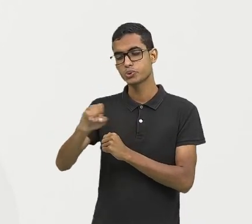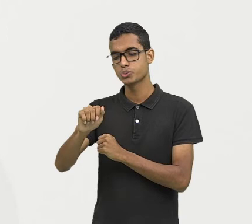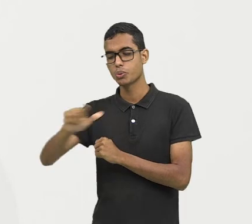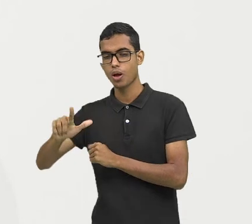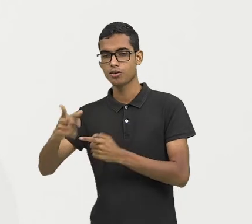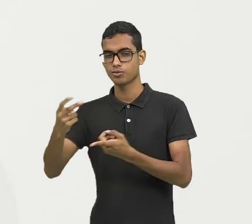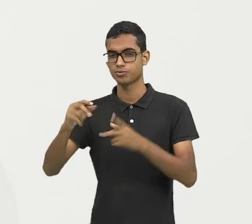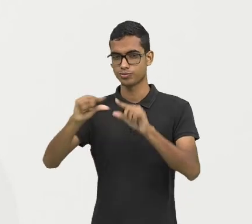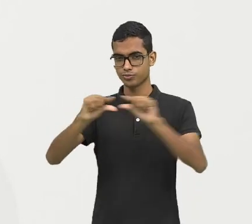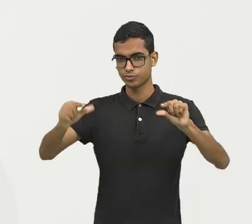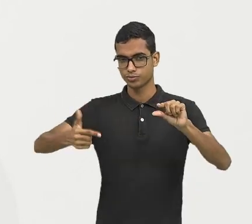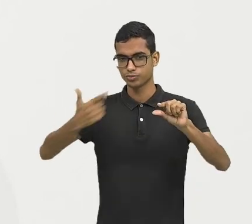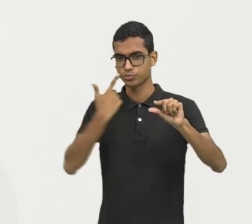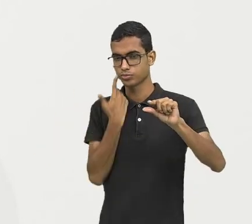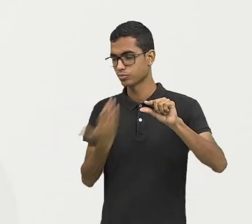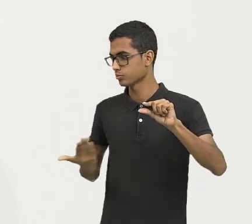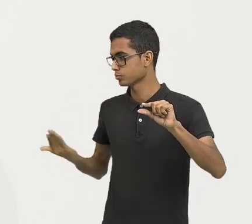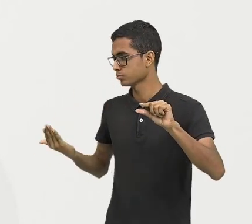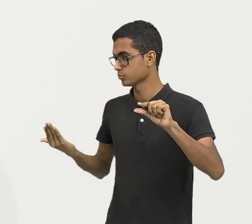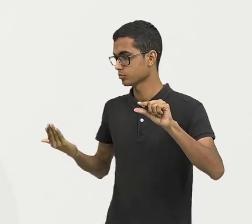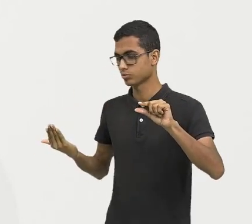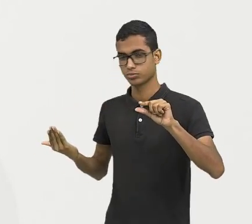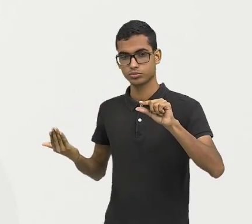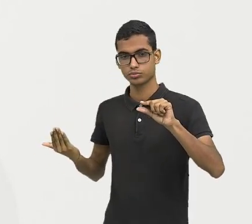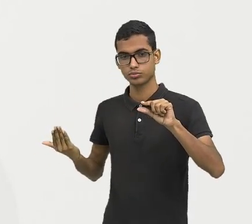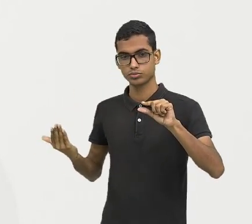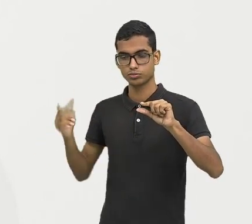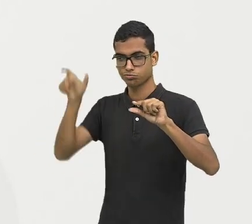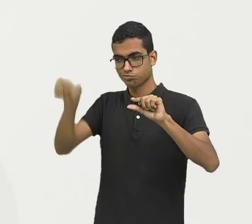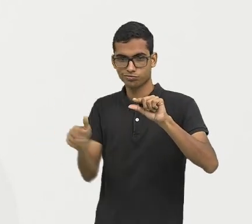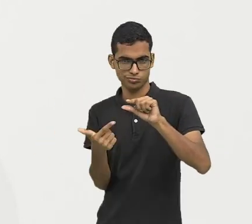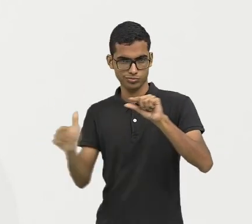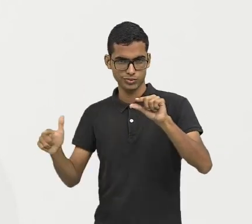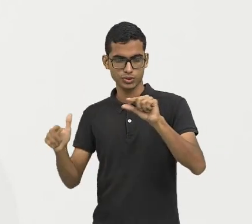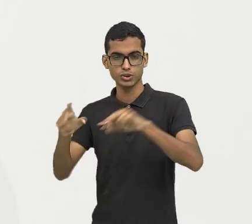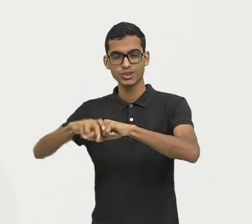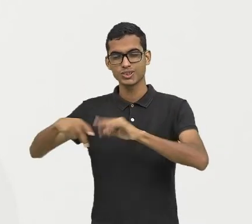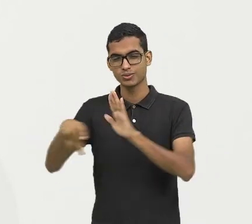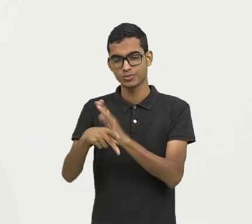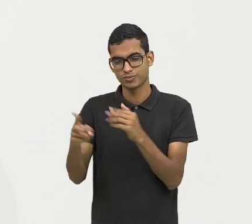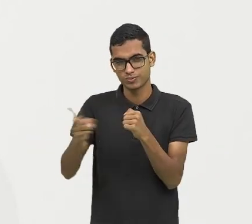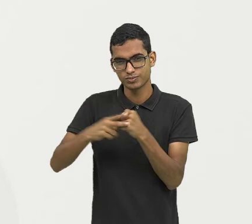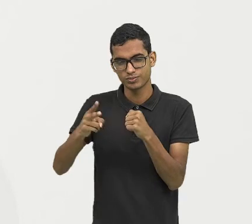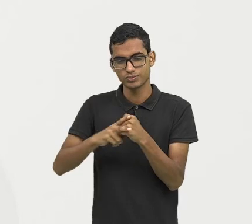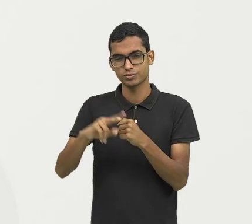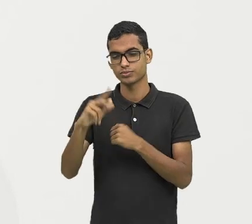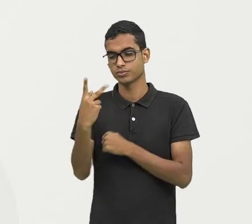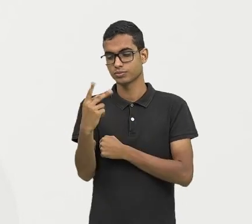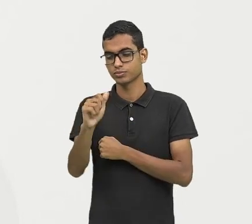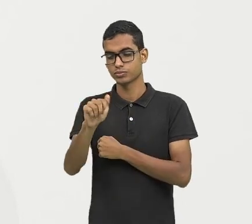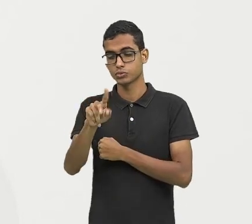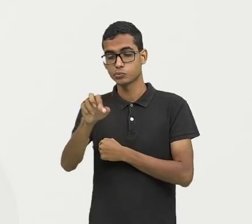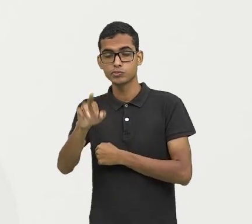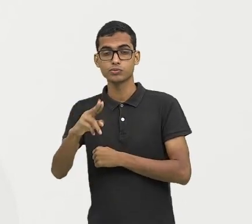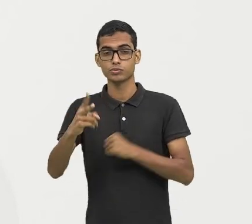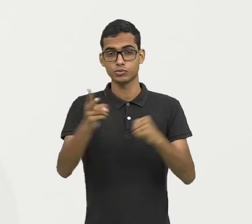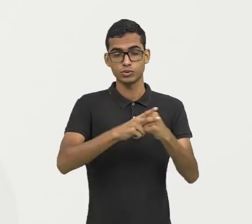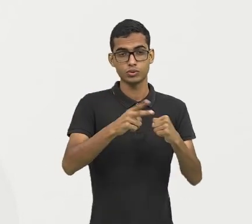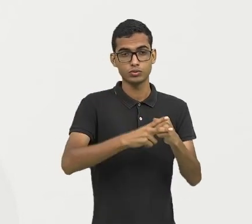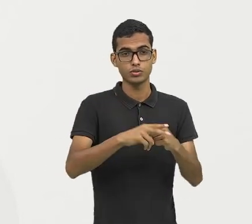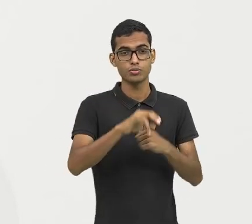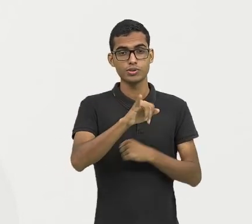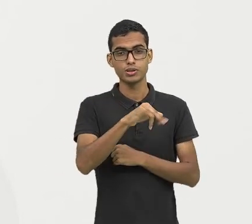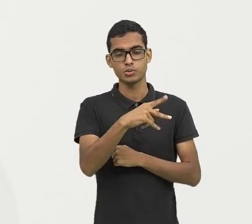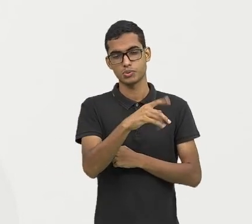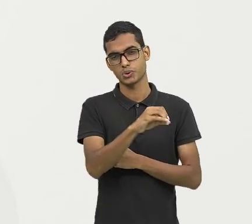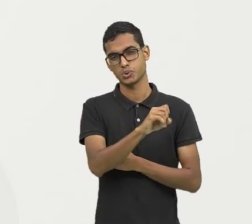segunda oração, o sujeito dela não existe, porque o verbo haver é um verbo impessoal. Então, a segunda oração